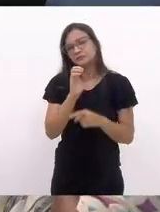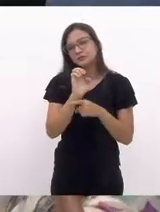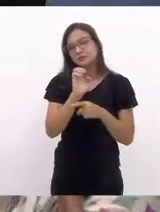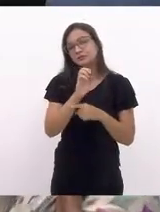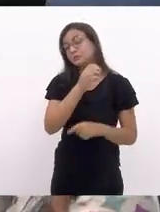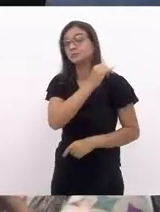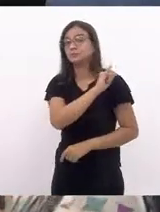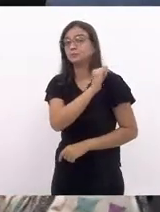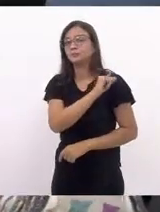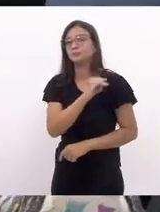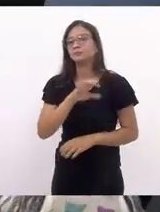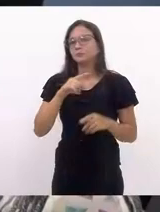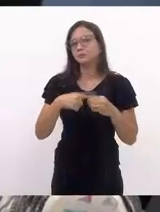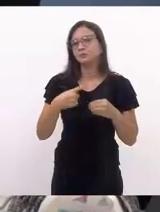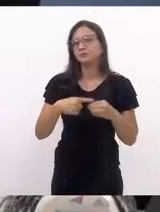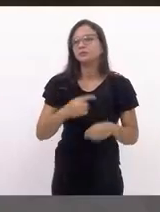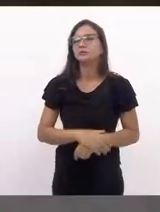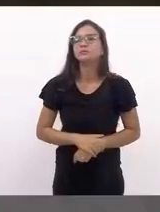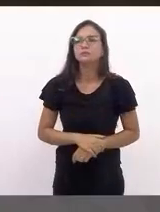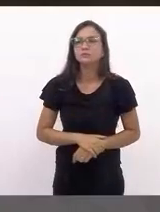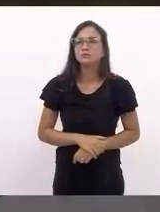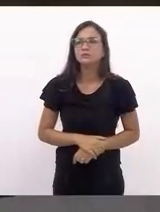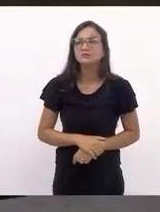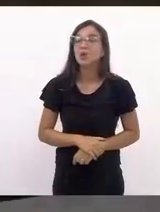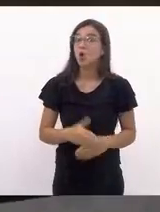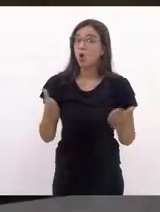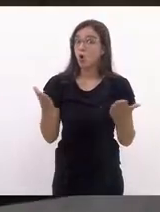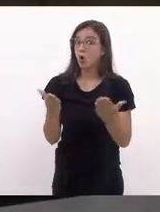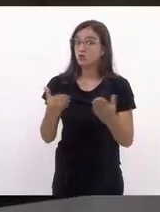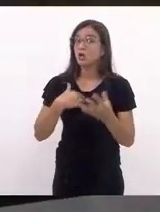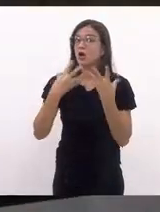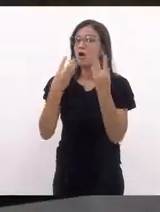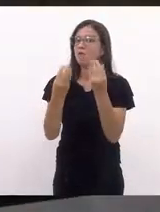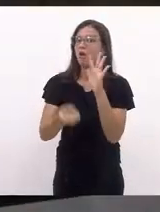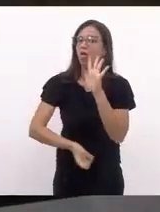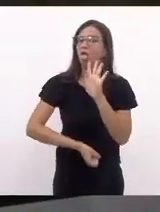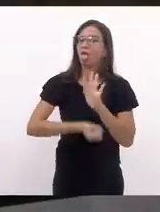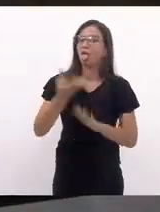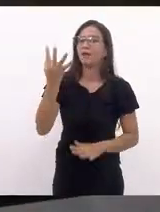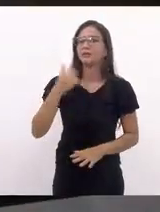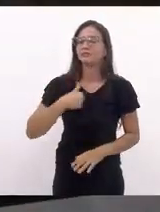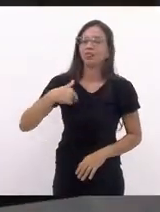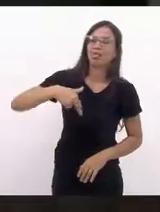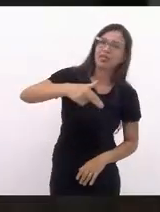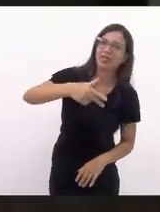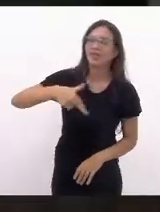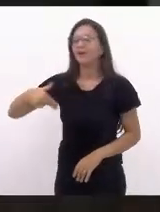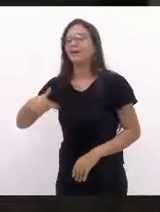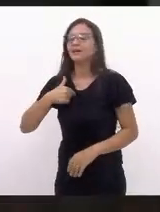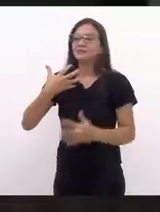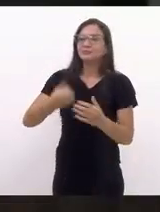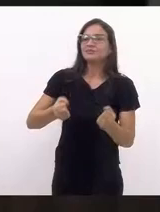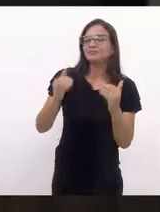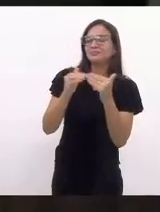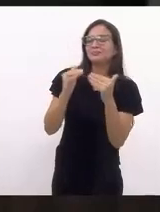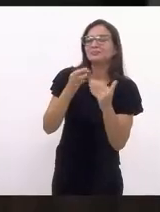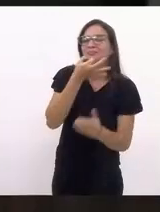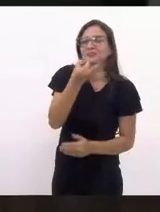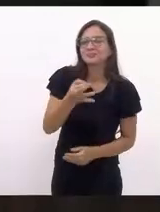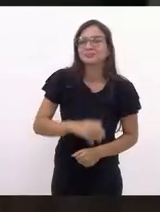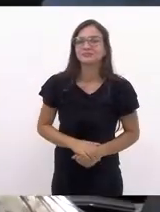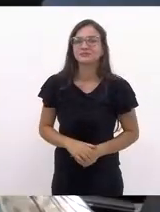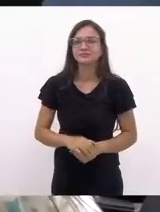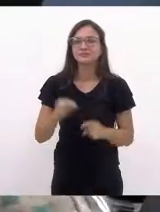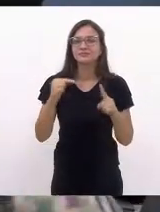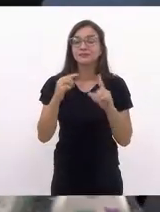E aí e hoje eu vou te recorde parecer favorável só Presidente Jorge economia Deputado Noel